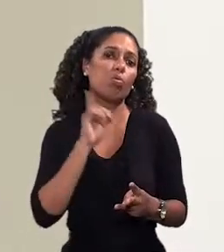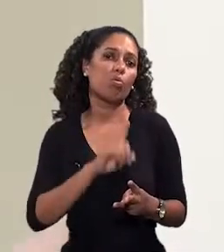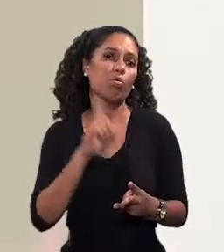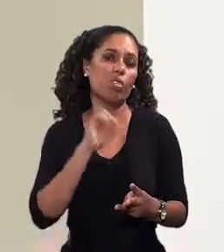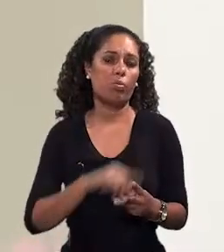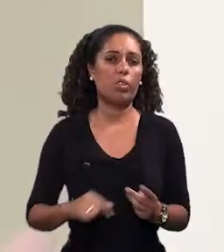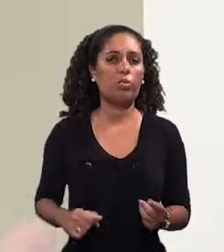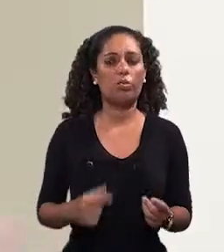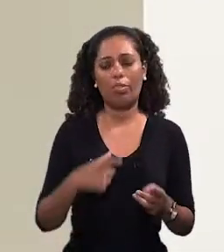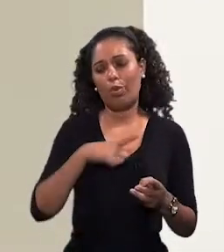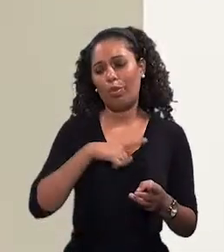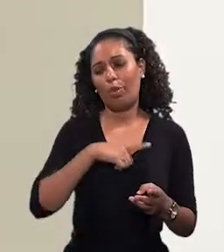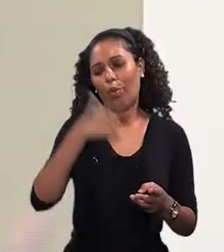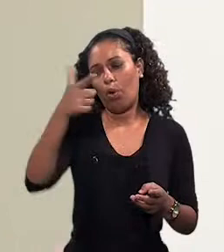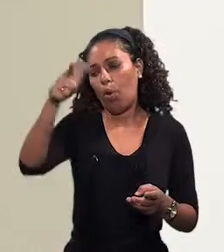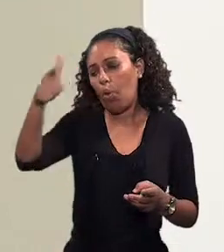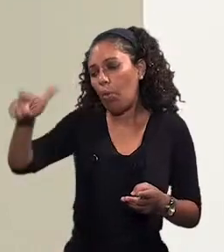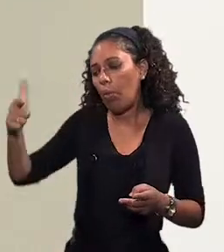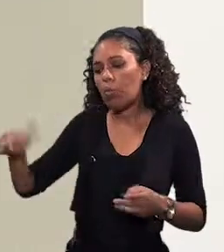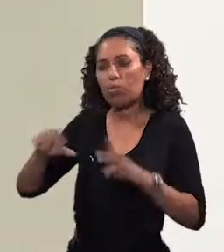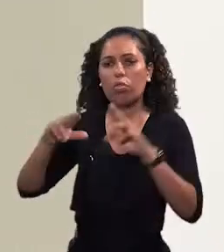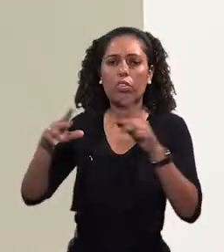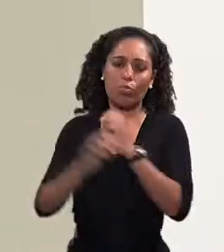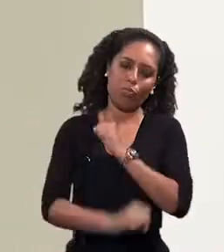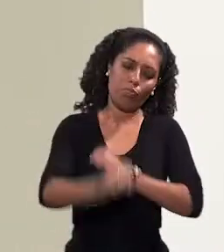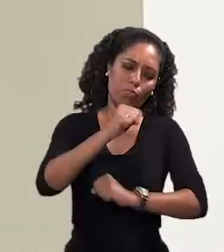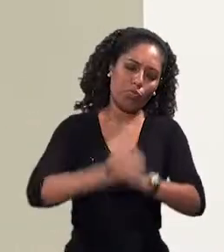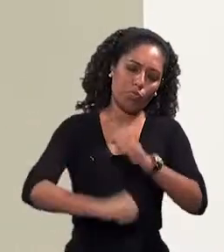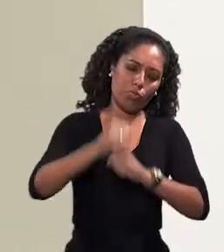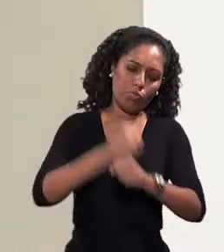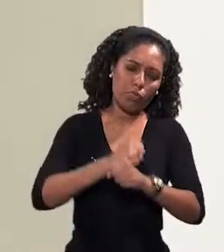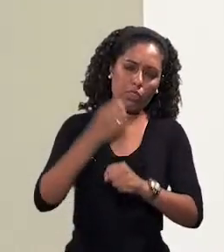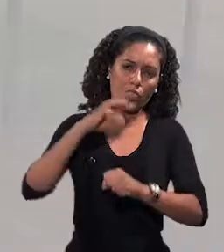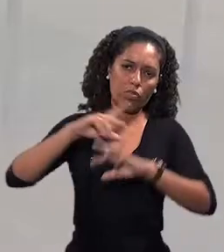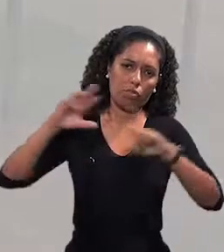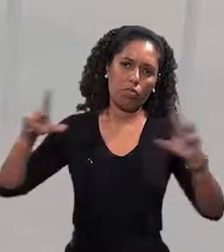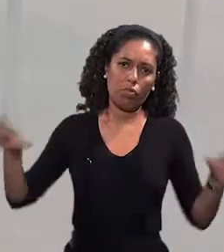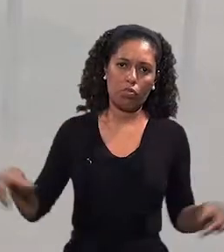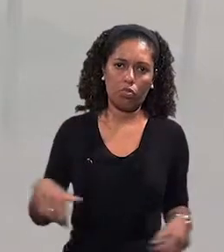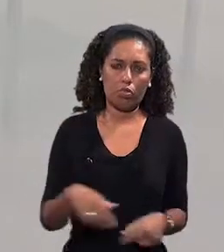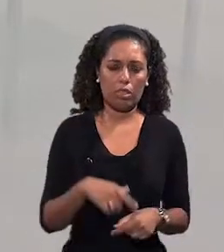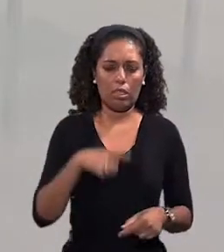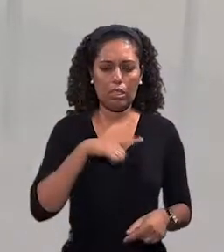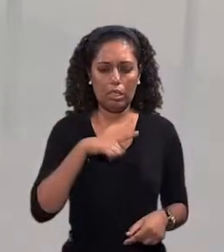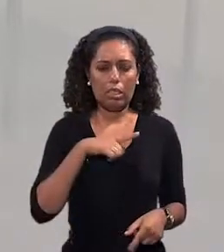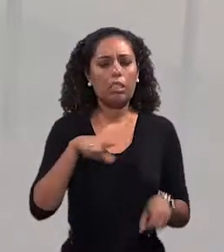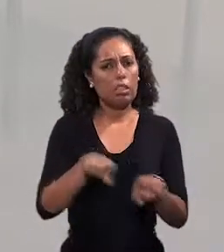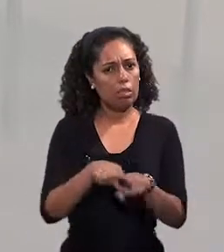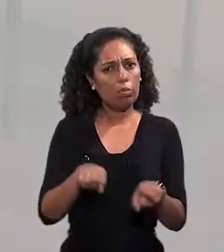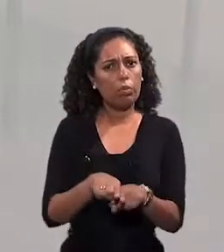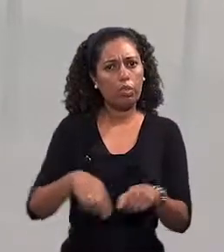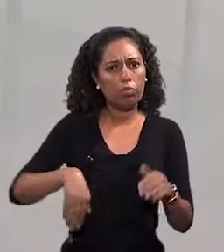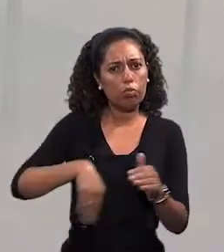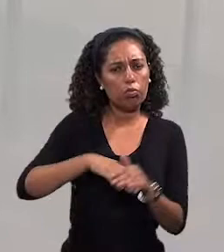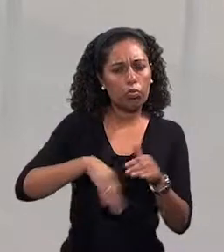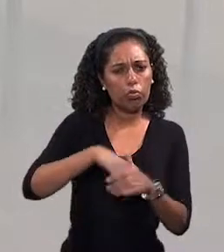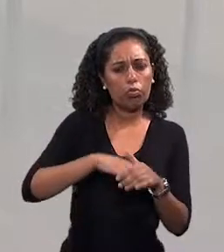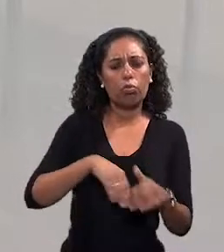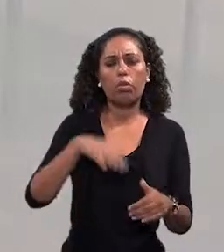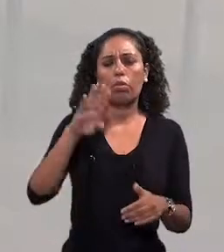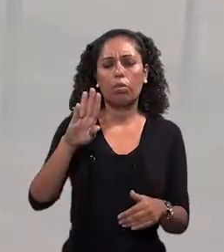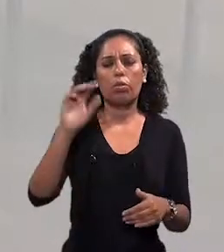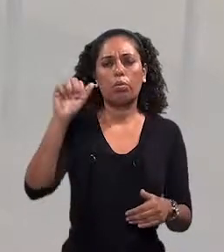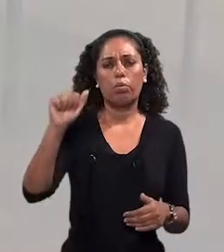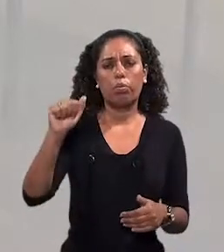sem contar outras questões que foram acontecendo nos últimos anos. Então a gente precisa entender... CT do Bangu e de outros times. E